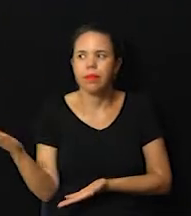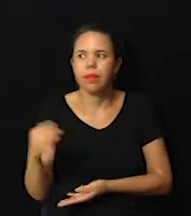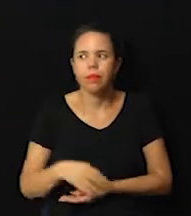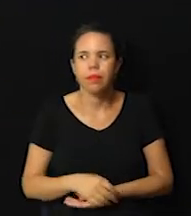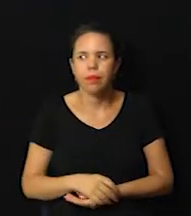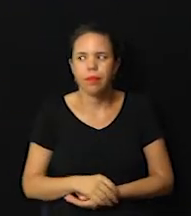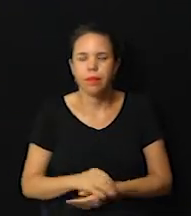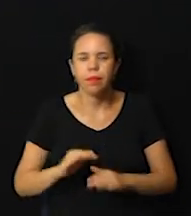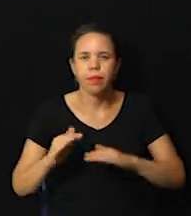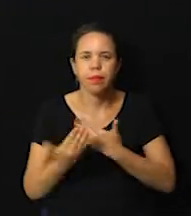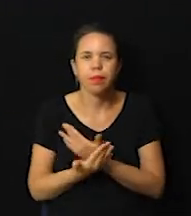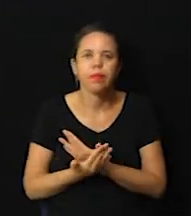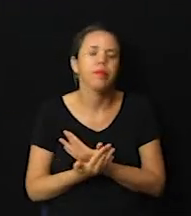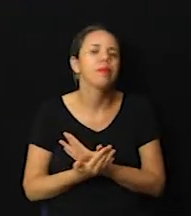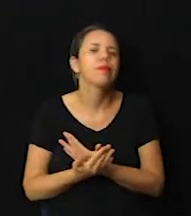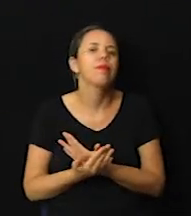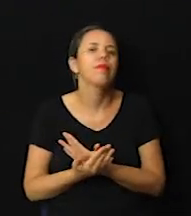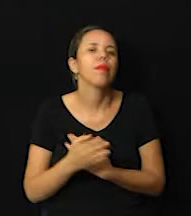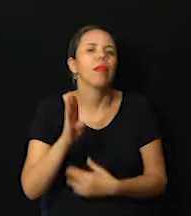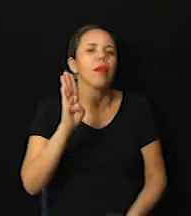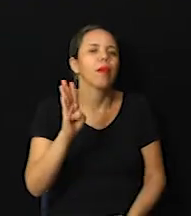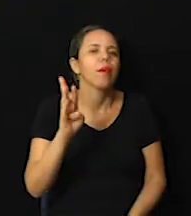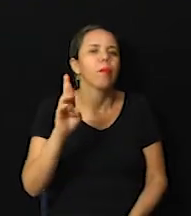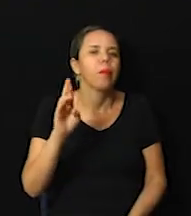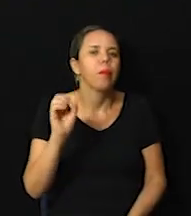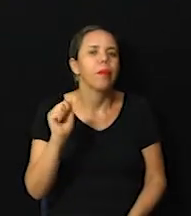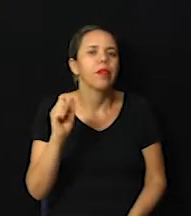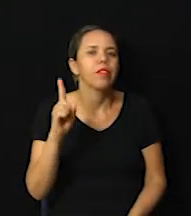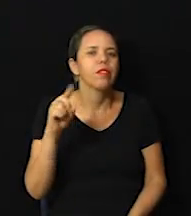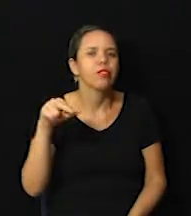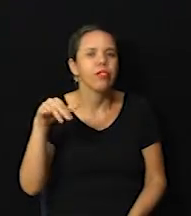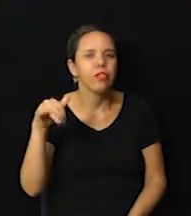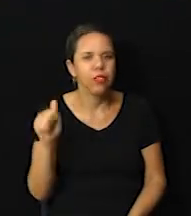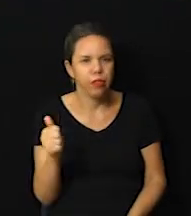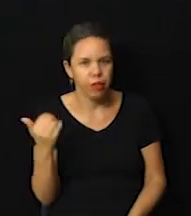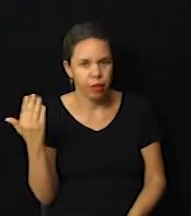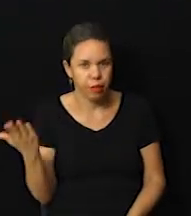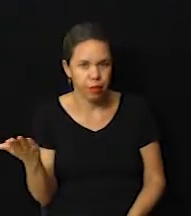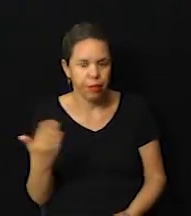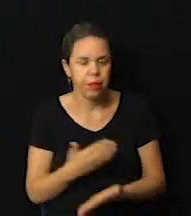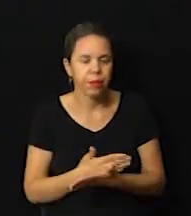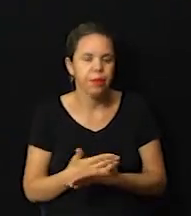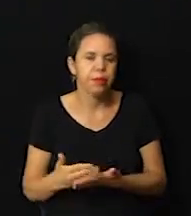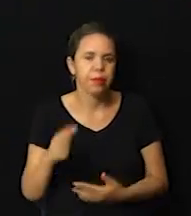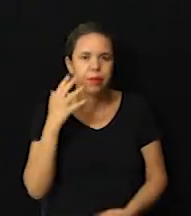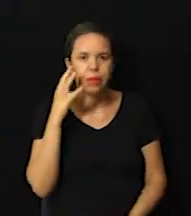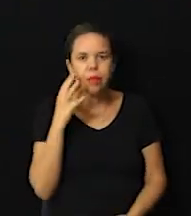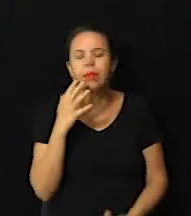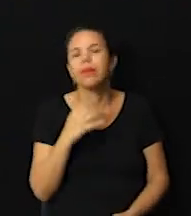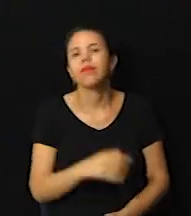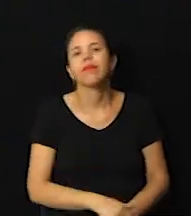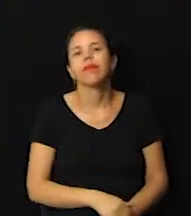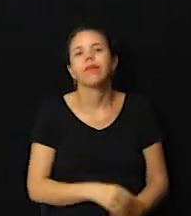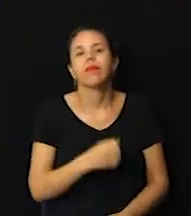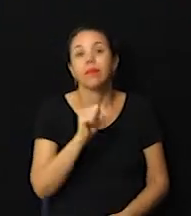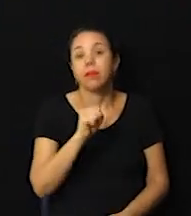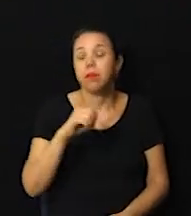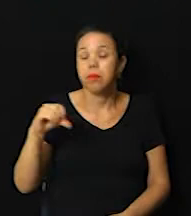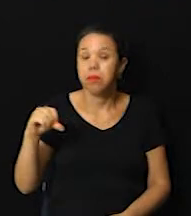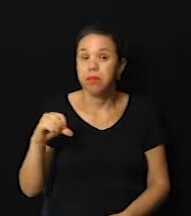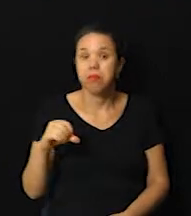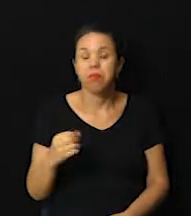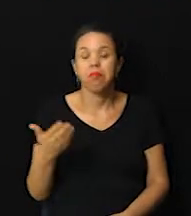né, no bairro da Vila Brandina. A nossa instituição, ela deu início em fevereiro de